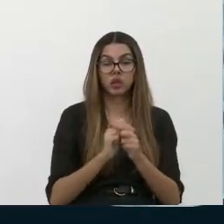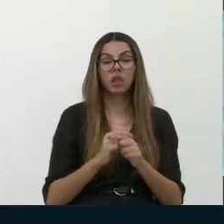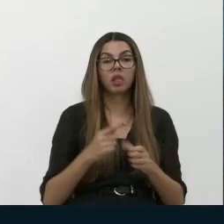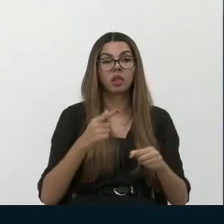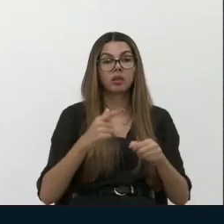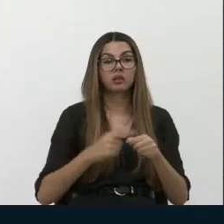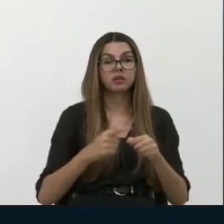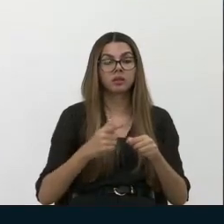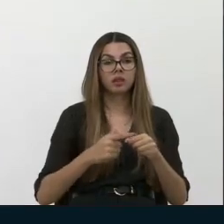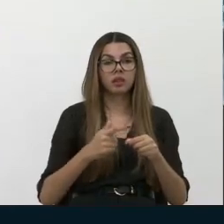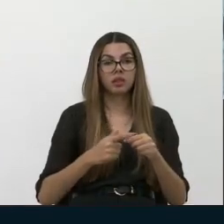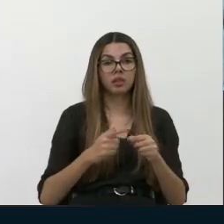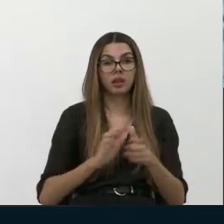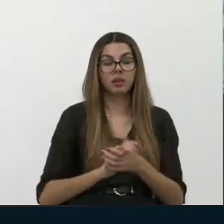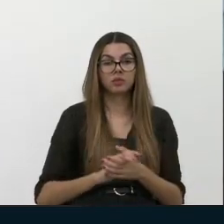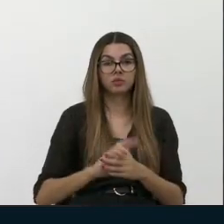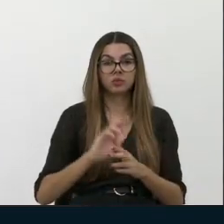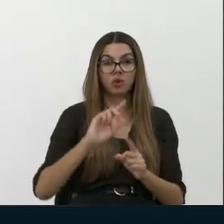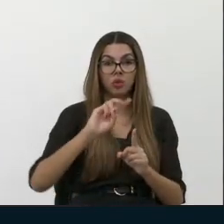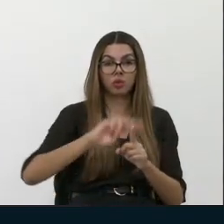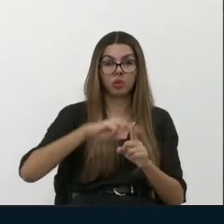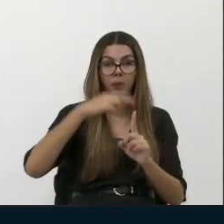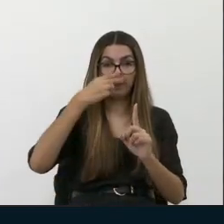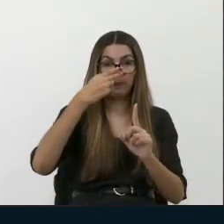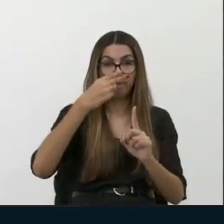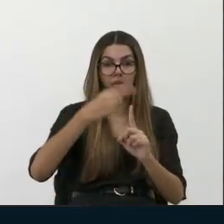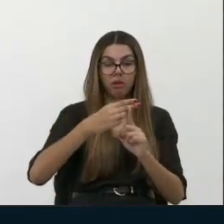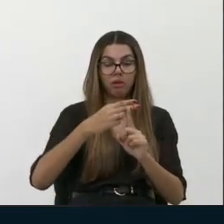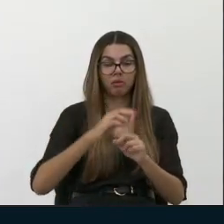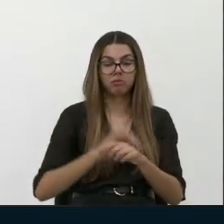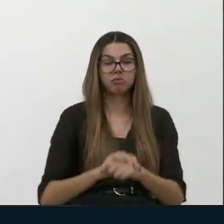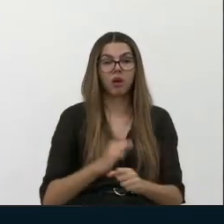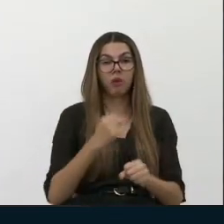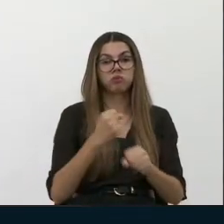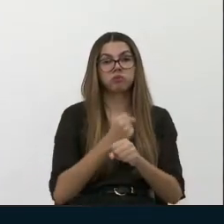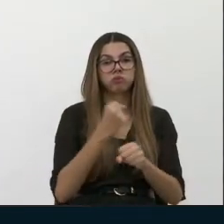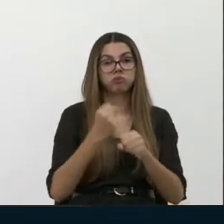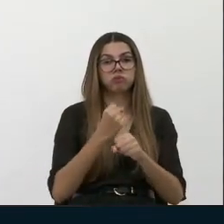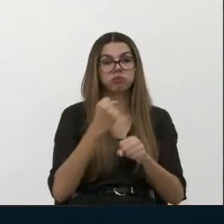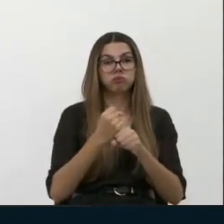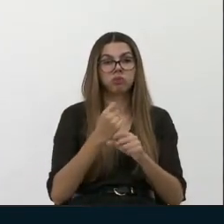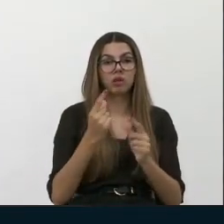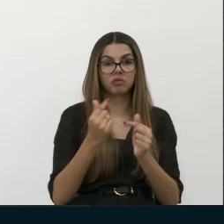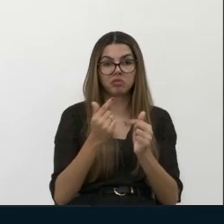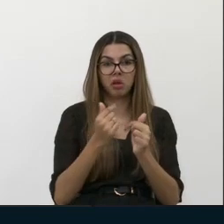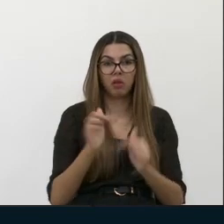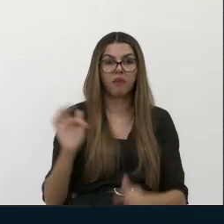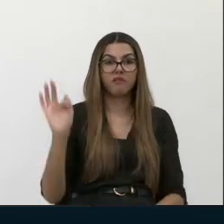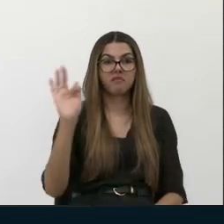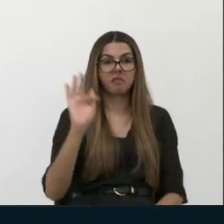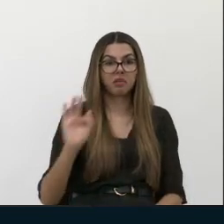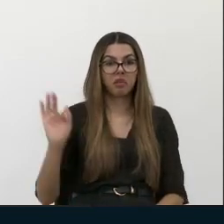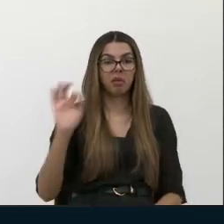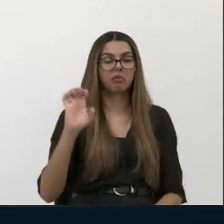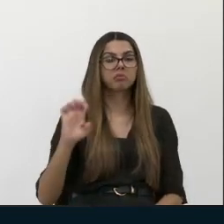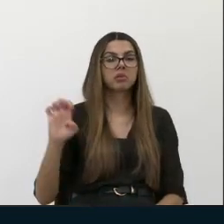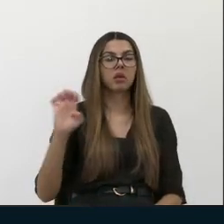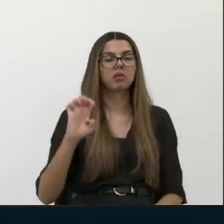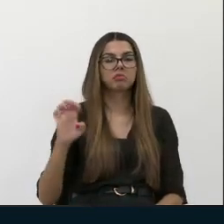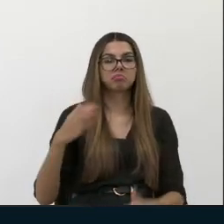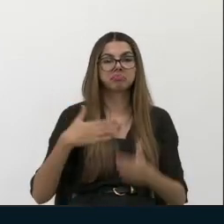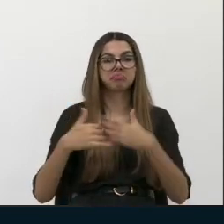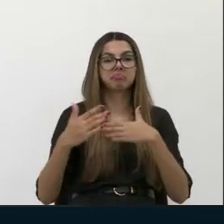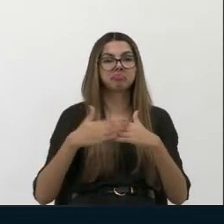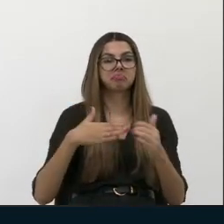Kubitschek. Até duplicar. Que seja obra dinheiro federal, dinheiro estadual, pouco me